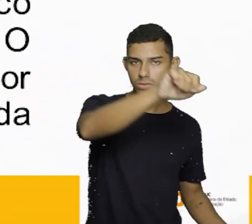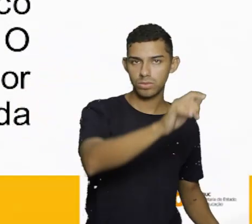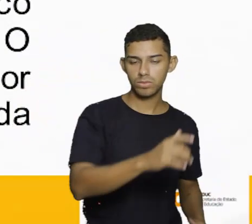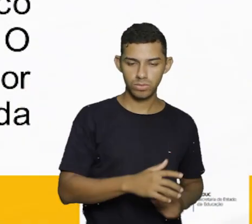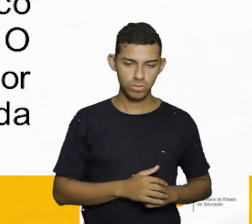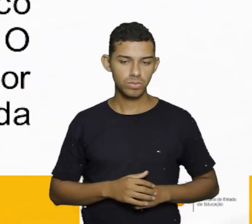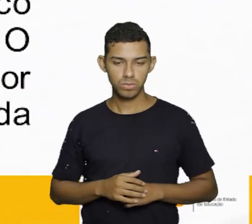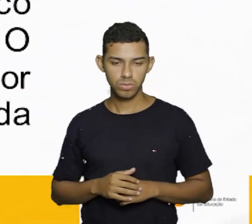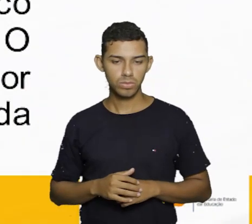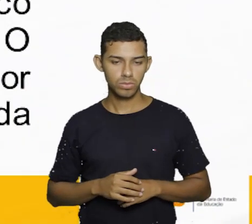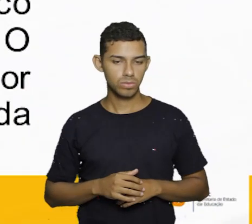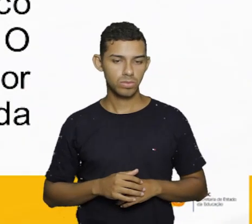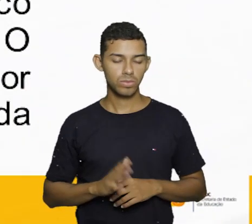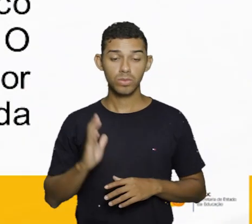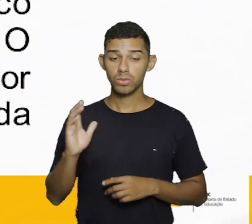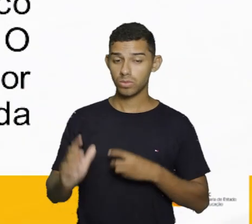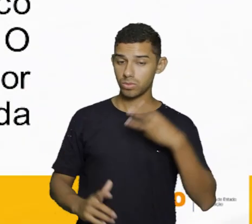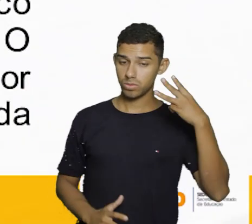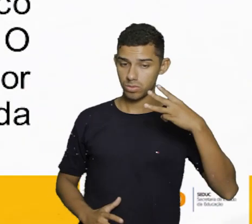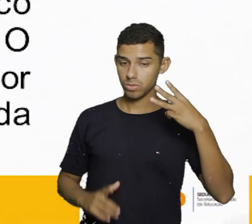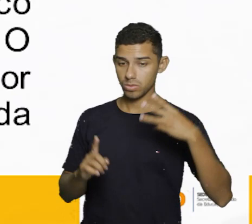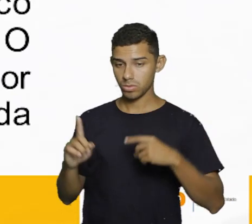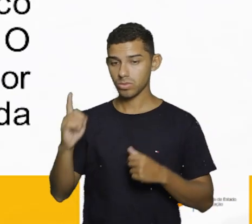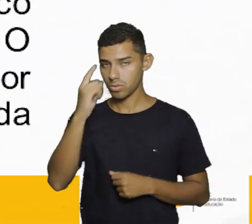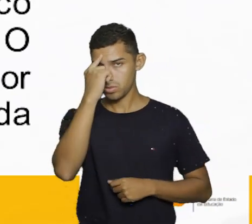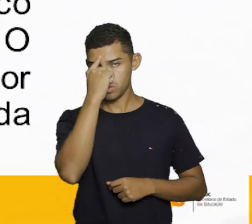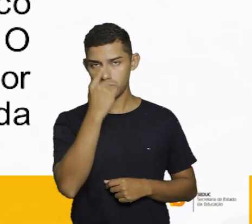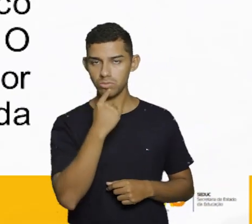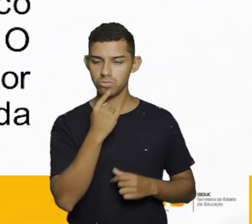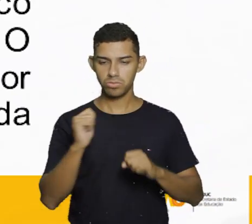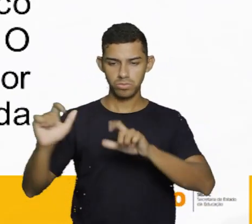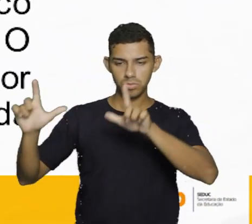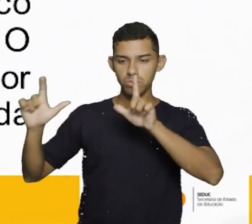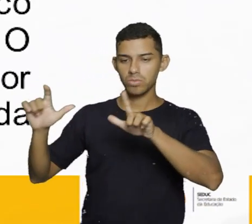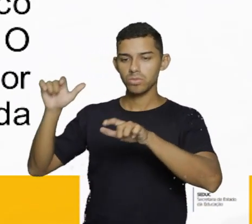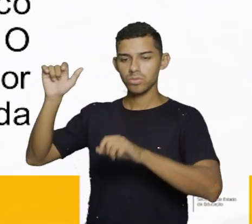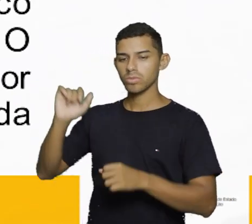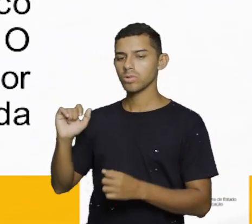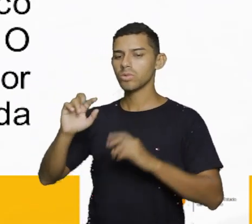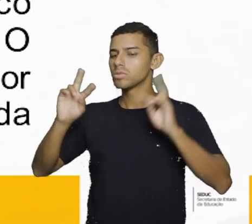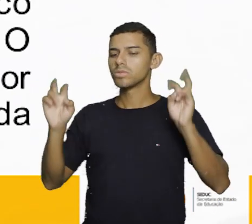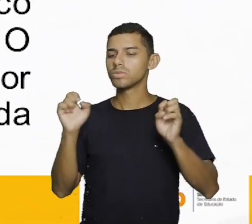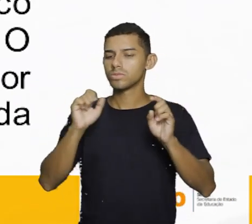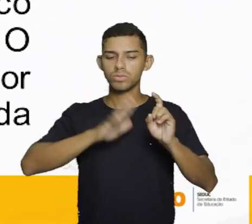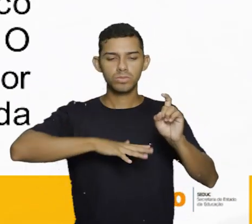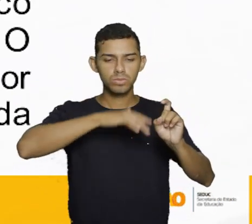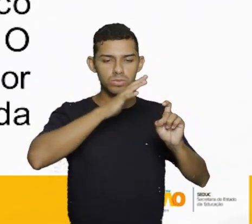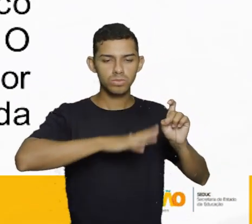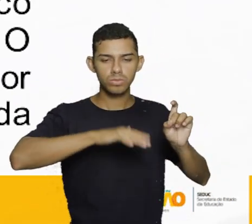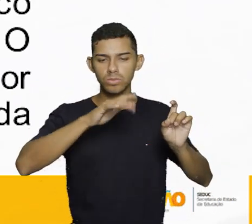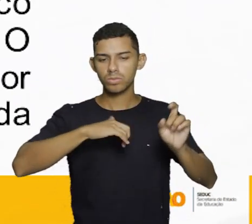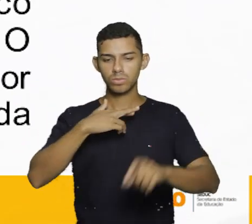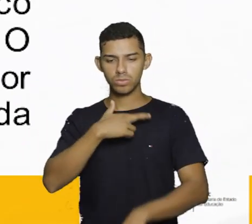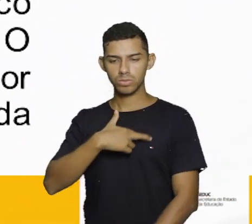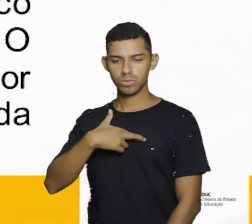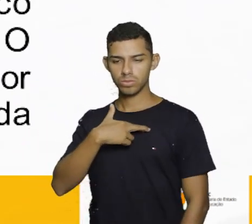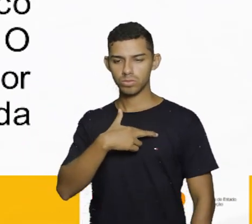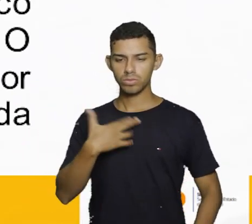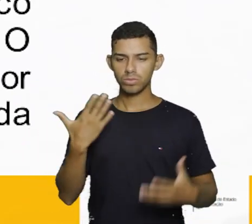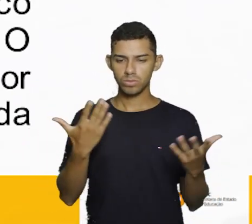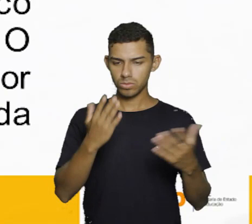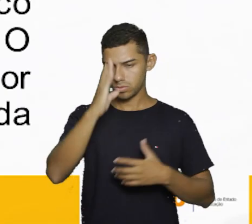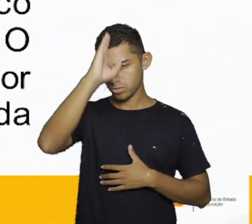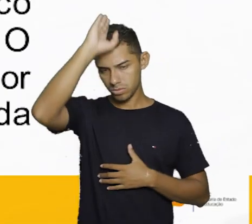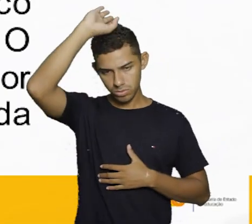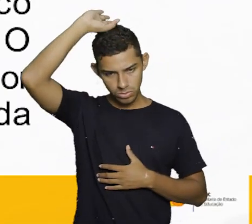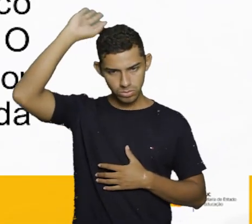Item 3. Essa obra tem como temática um episódio mitológico, a Vênus é da mitologia romana, que aborda o